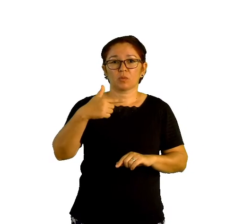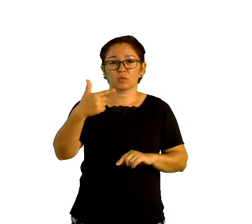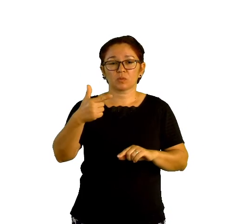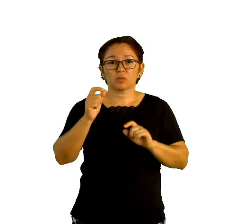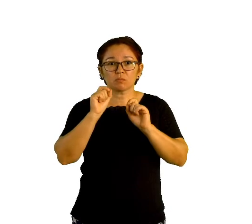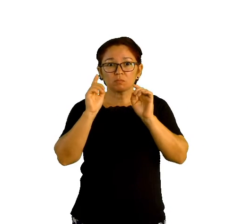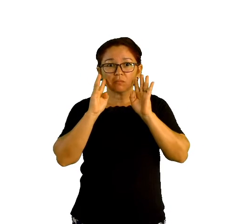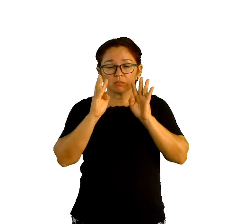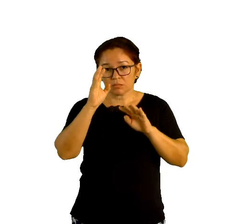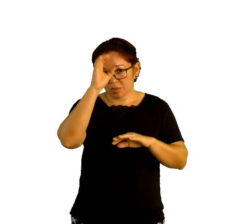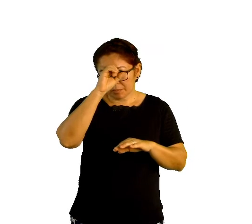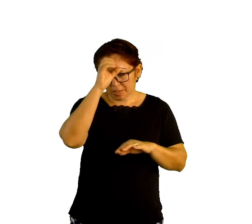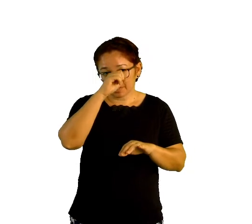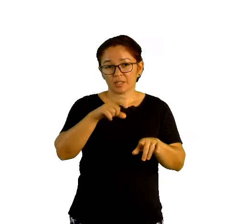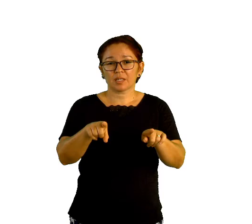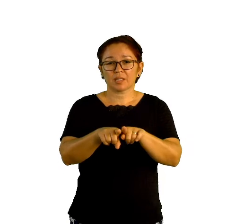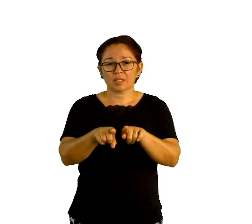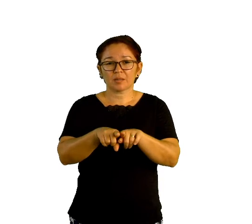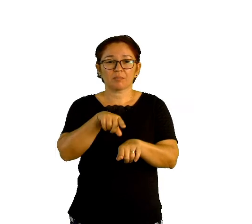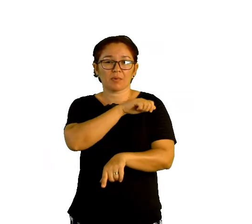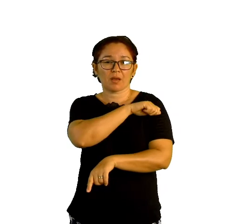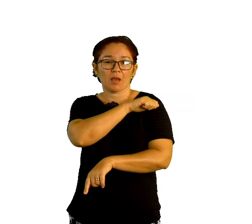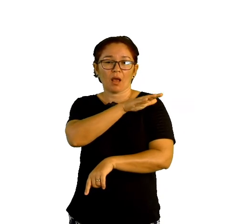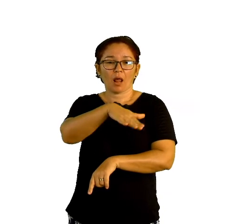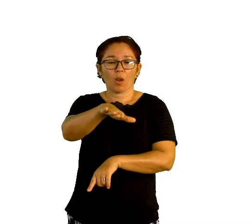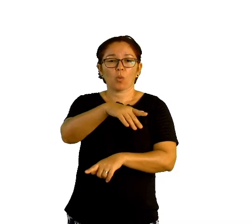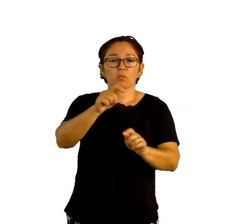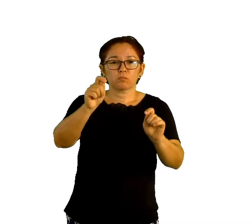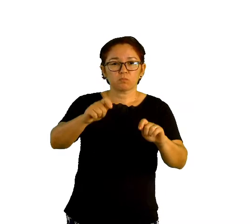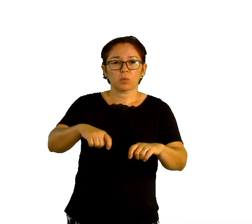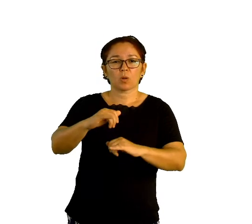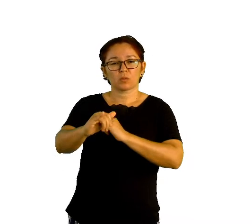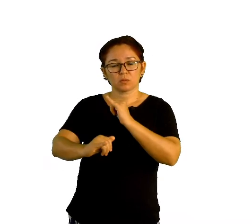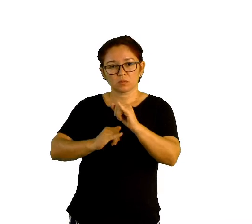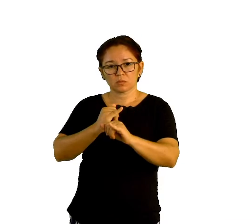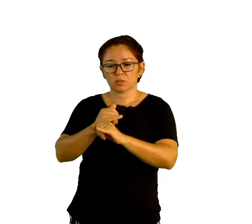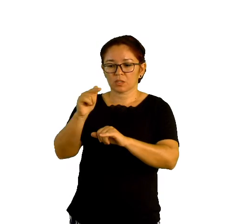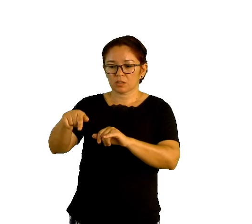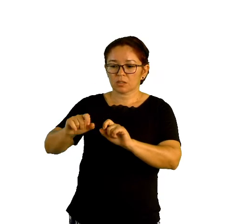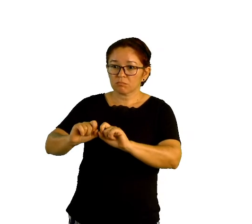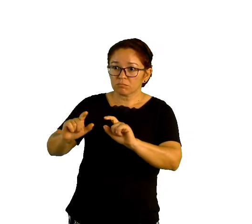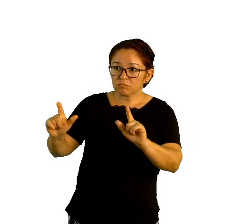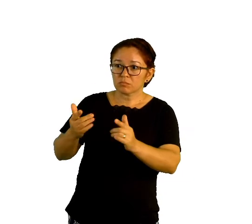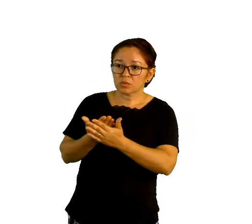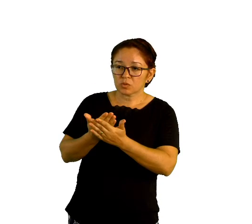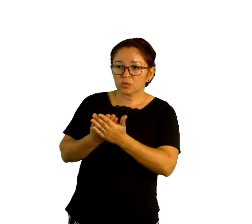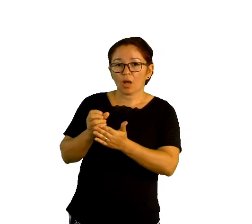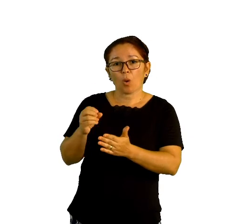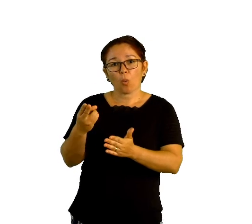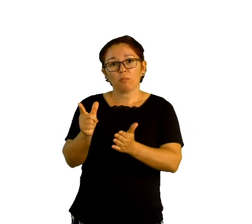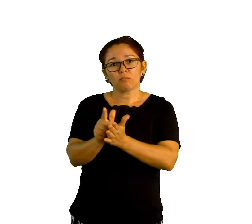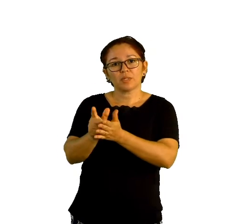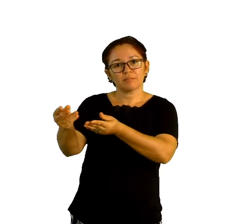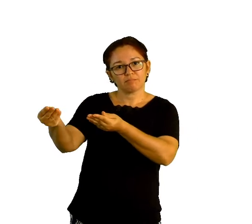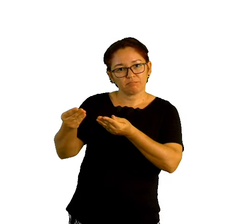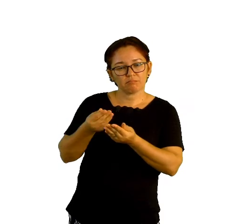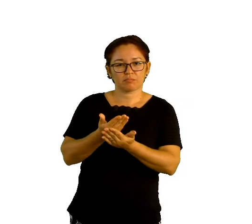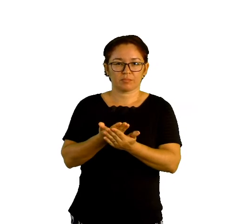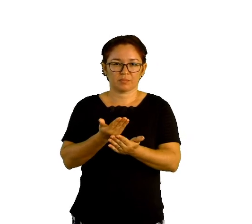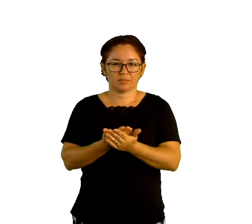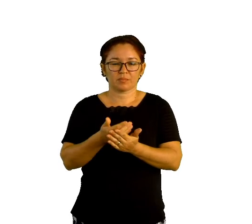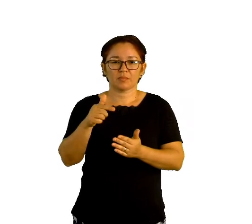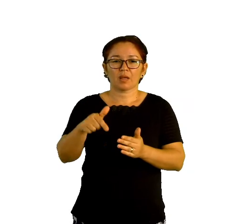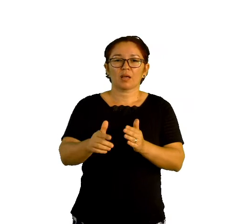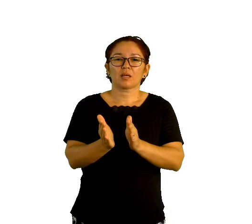ter acesso ao material pela internet ou de forma impressa. Palmas tem 76